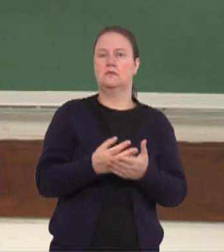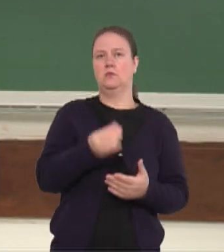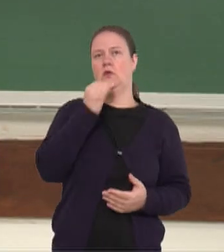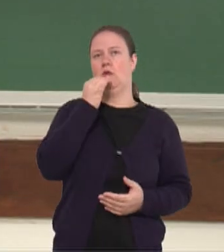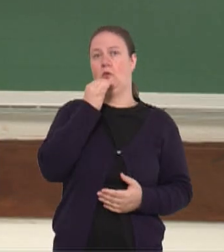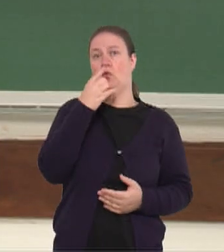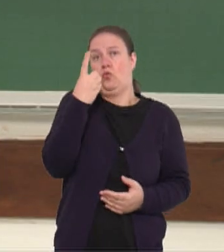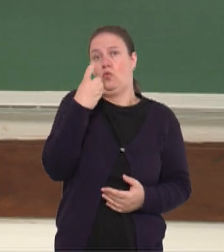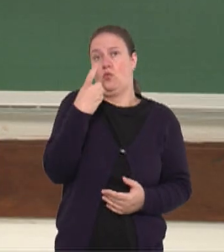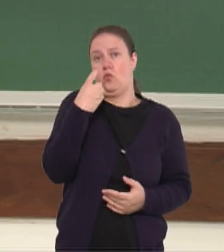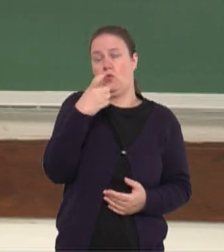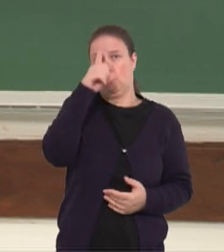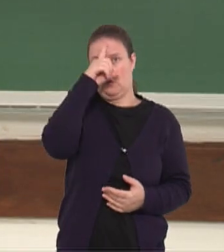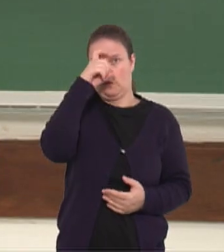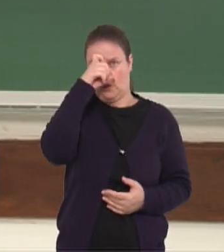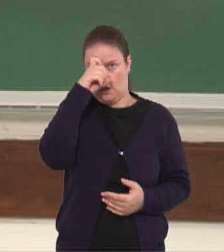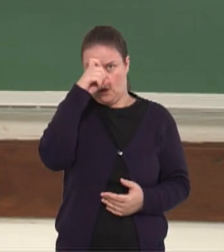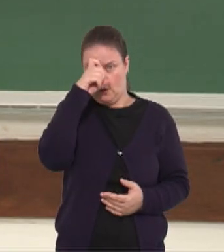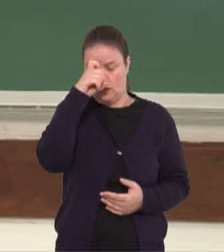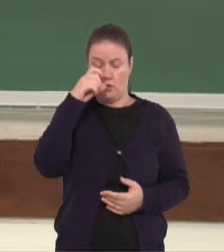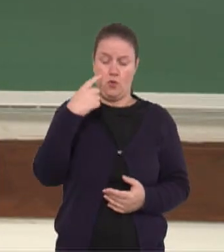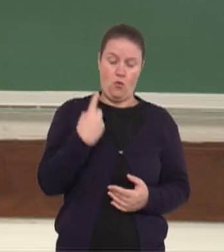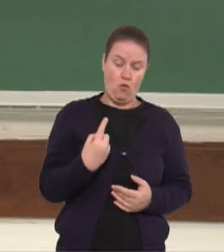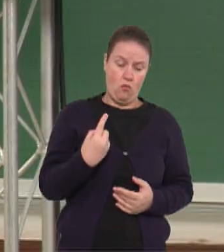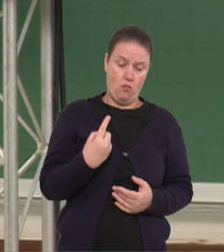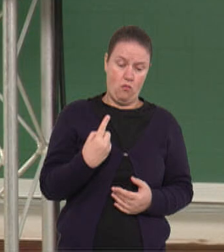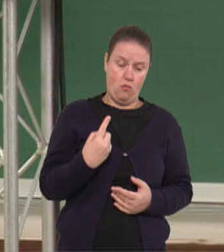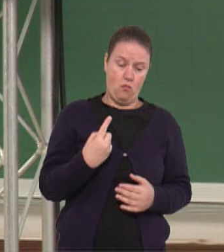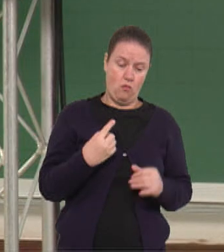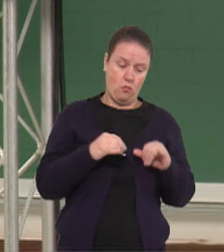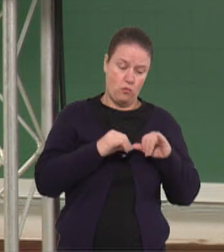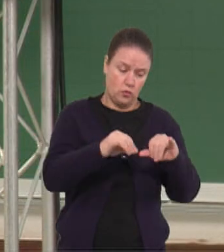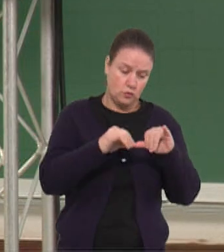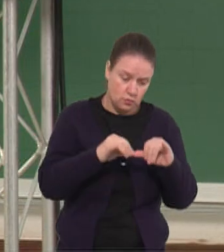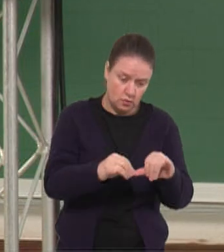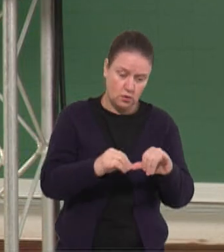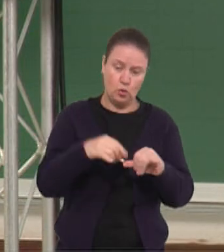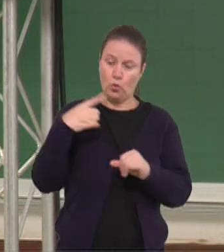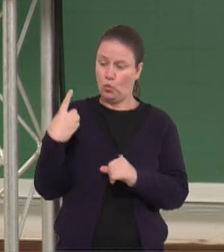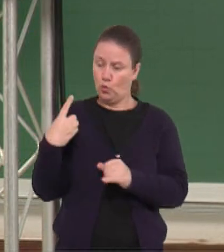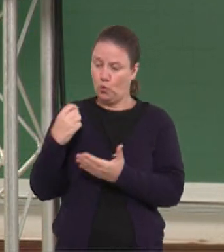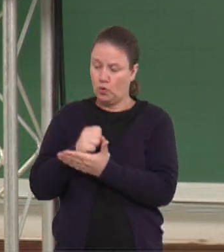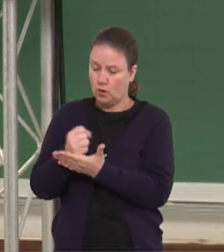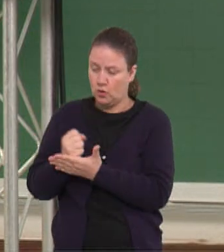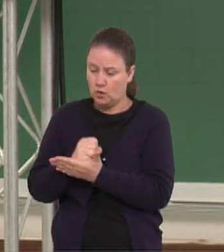um supermercado e uma farmácia, precisa de muita criatividade para interpretar?